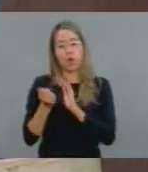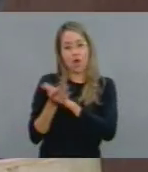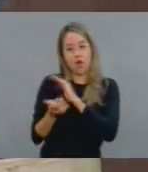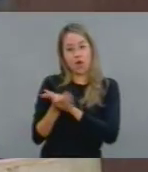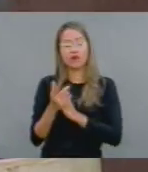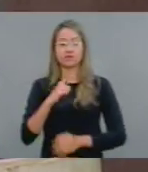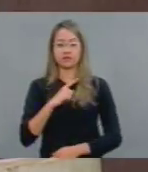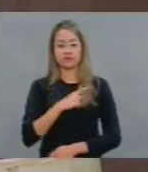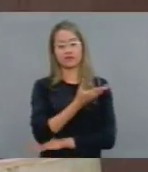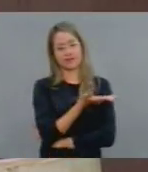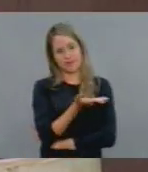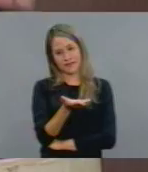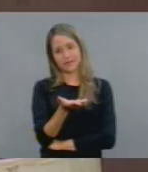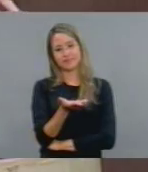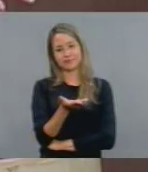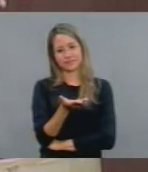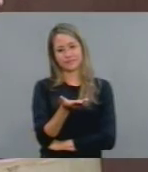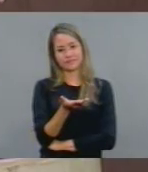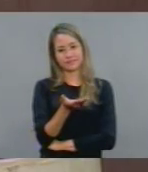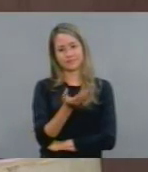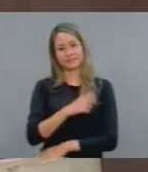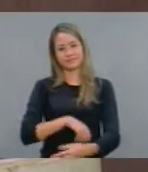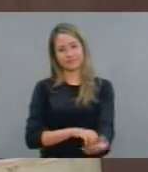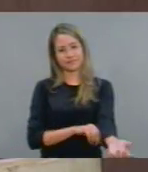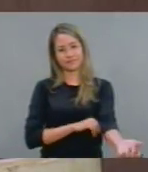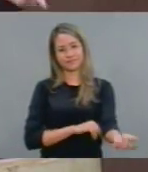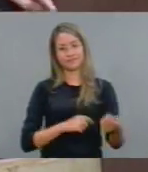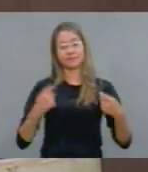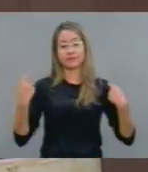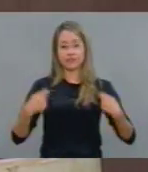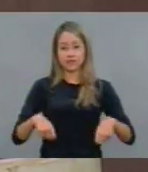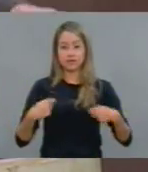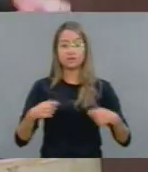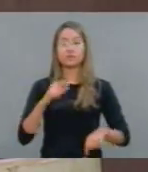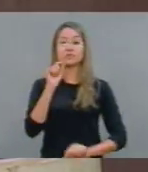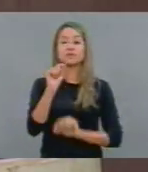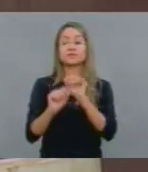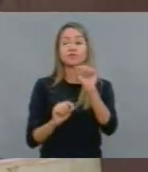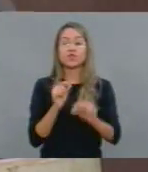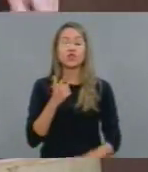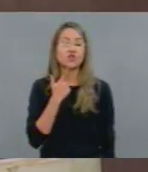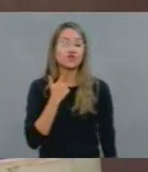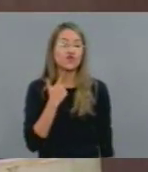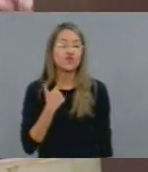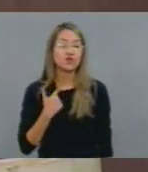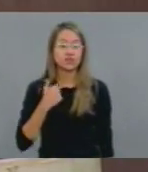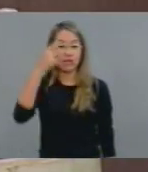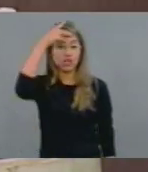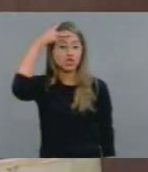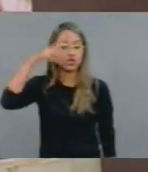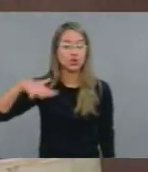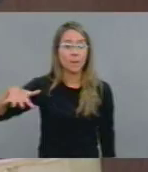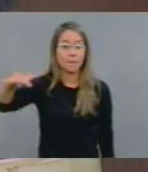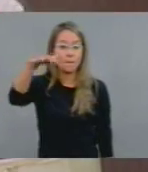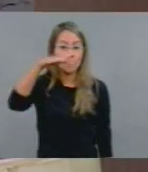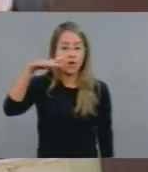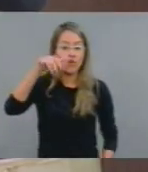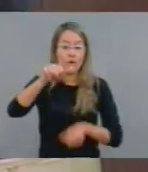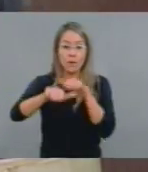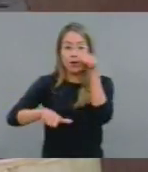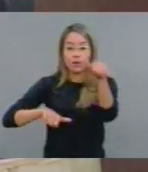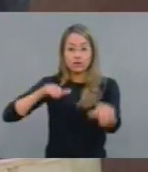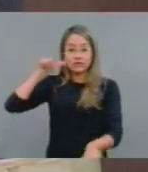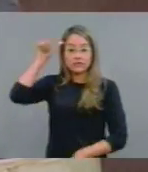Portanto, é necessário que o legítimo desejo do povo brasileiro de